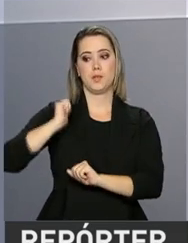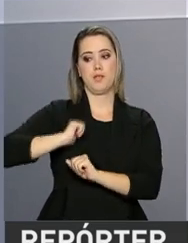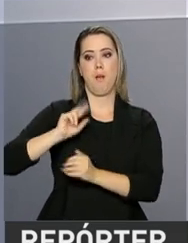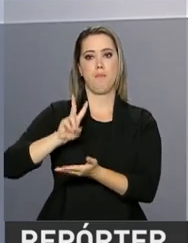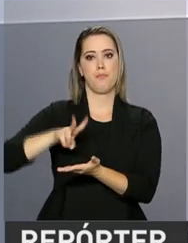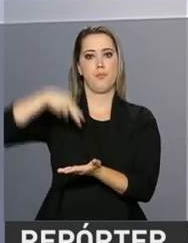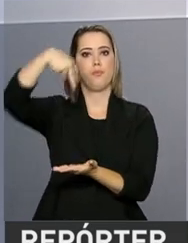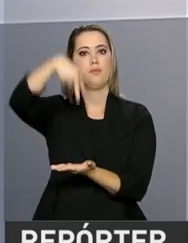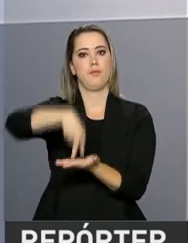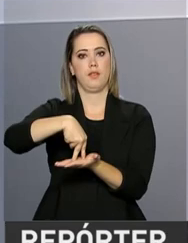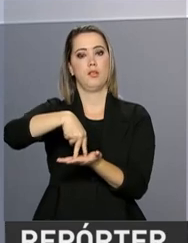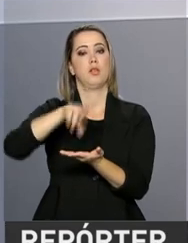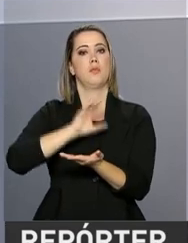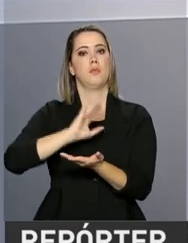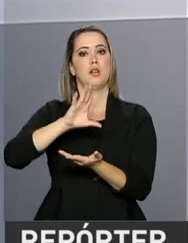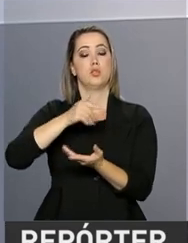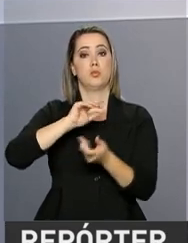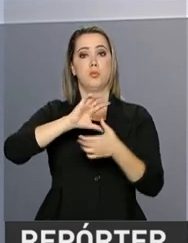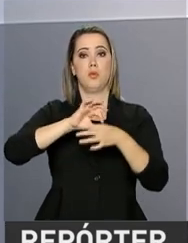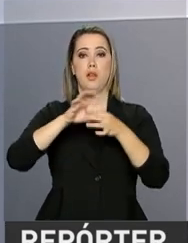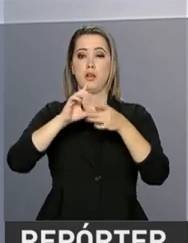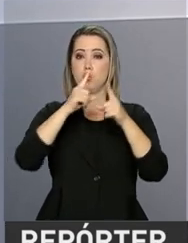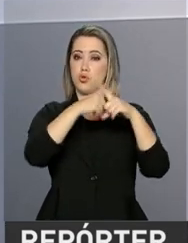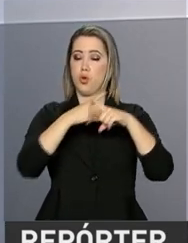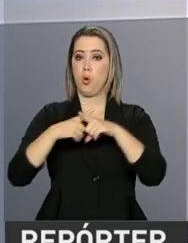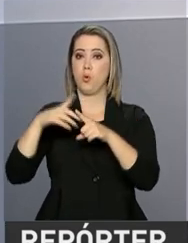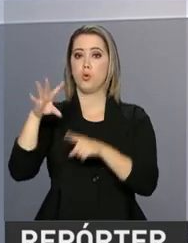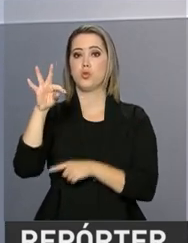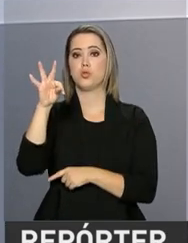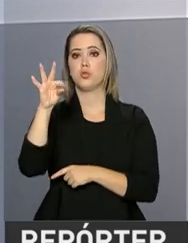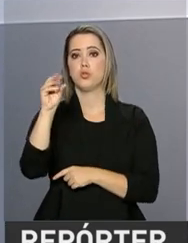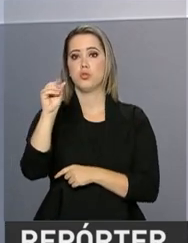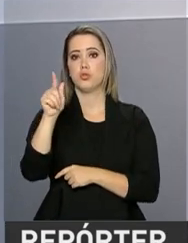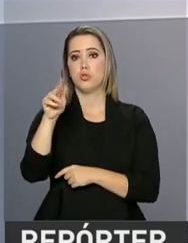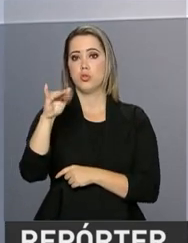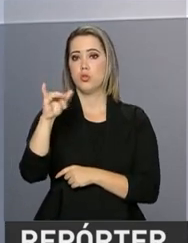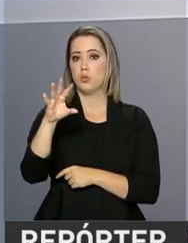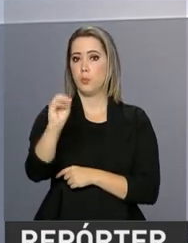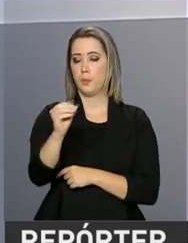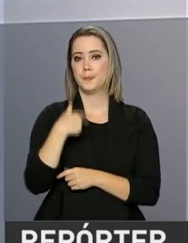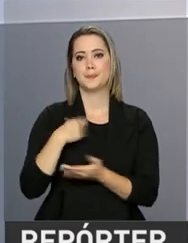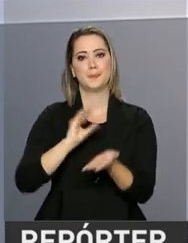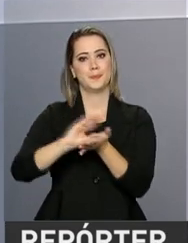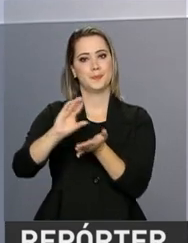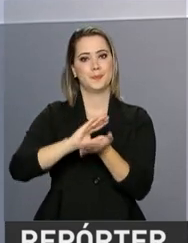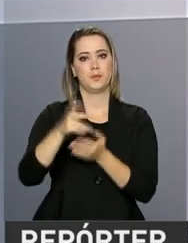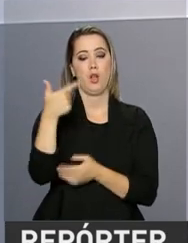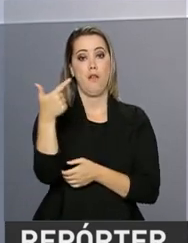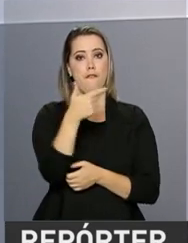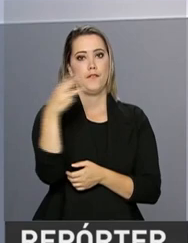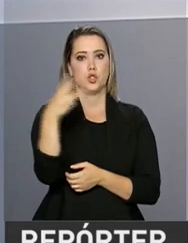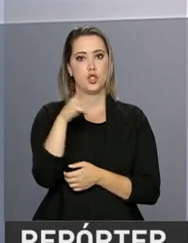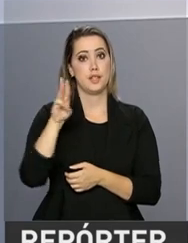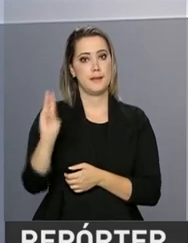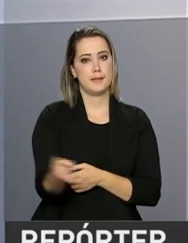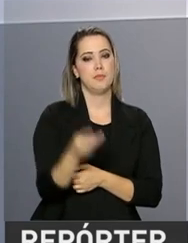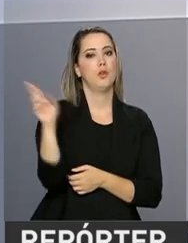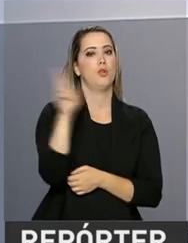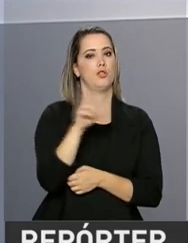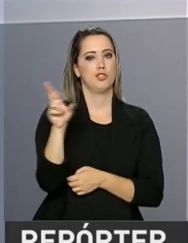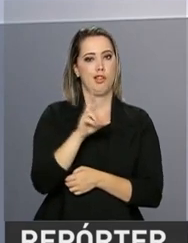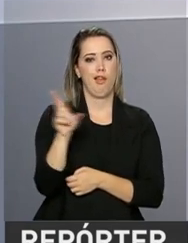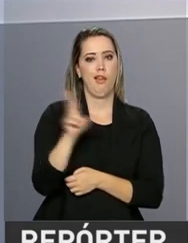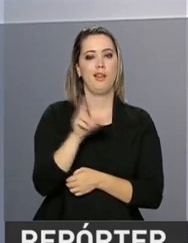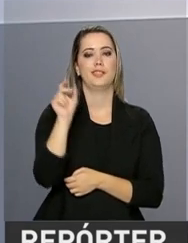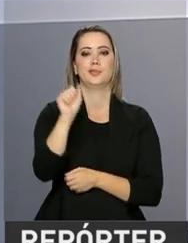Tóquio no ano de 2020 serão investidos cerca de 23 milhões e 800 mil reais por ano em bolsas